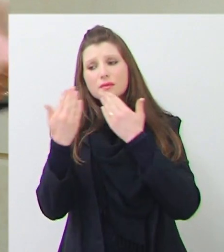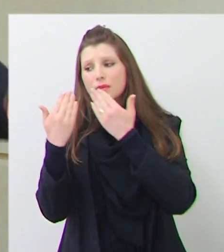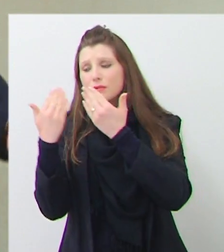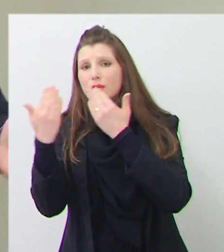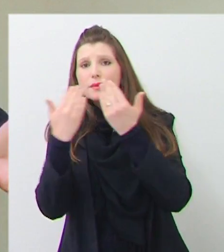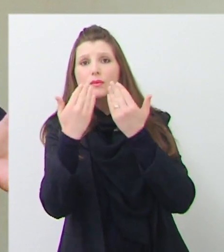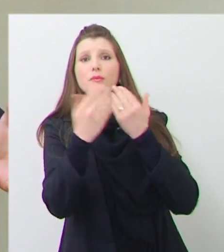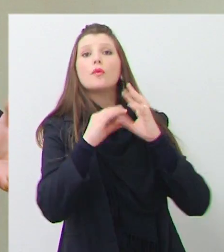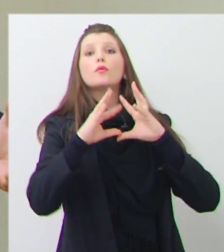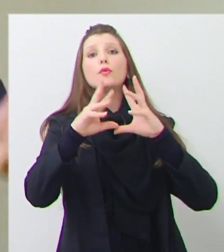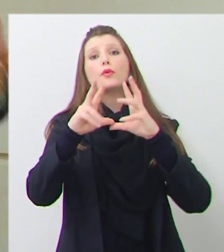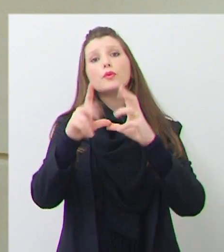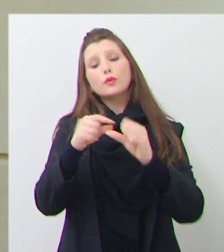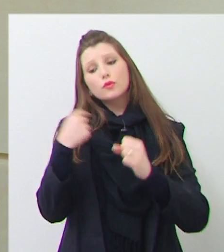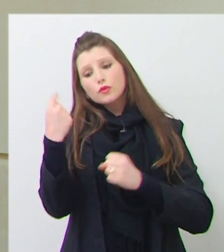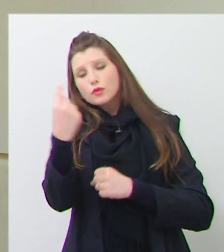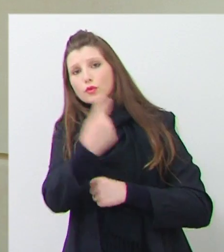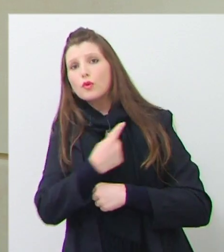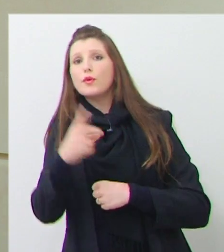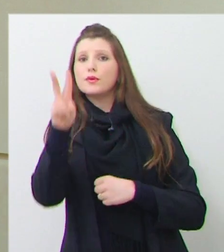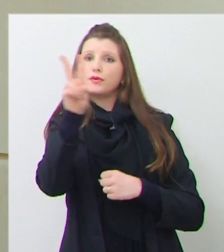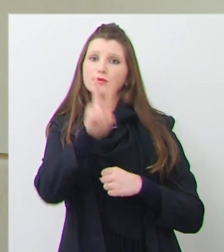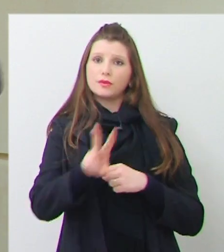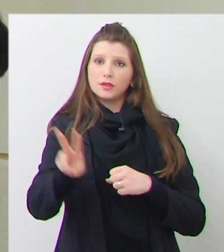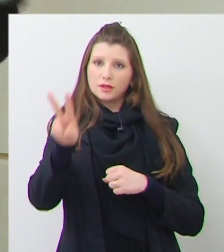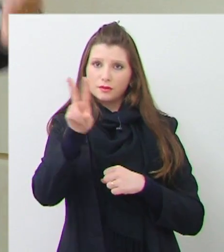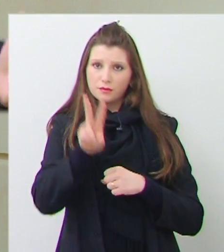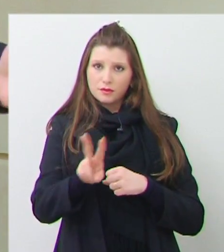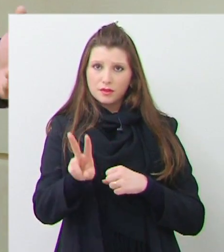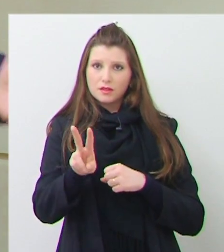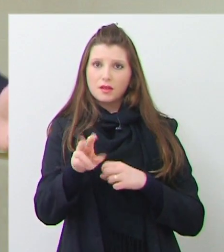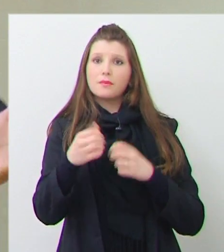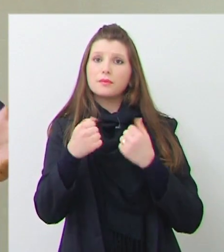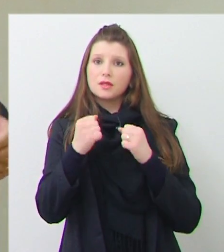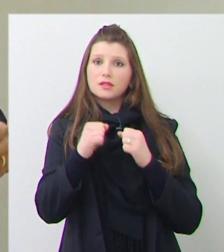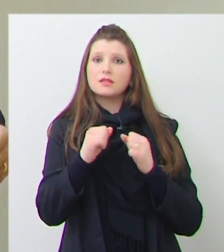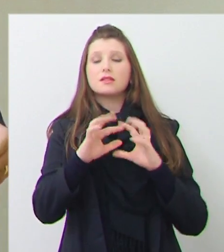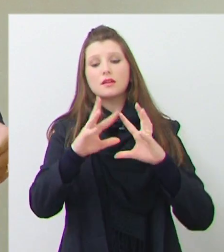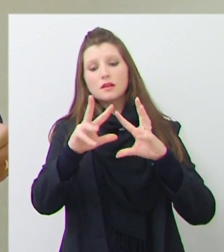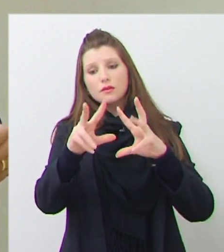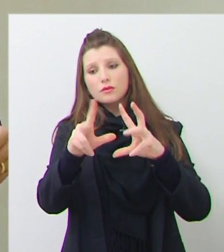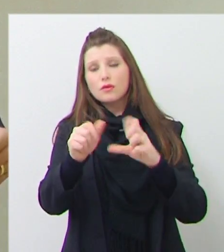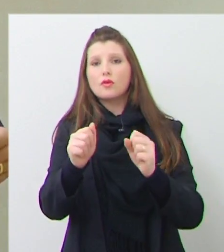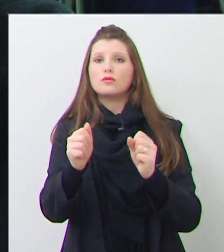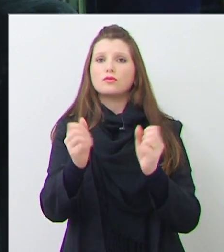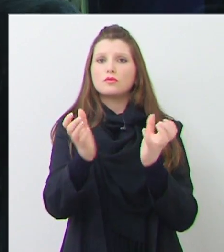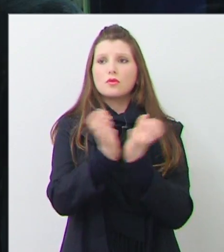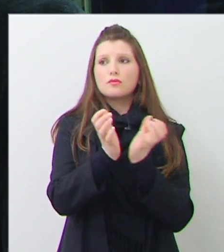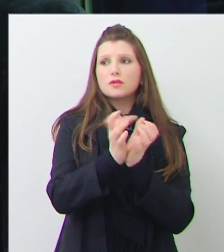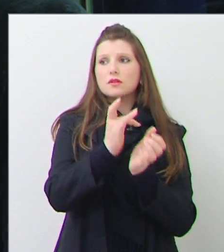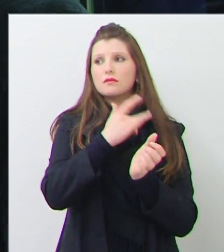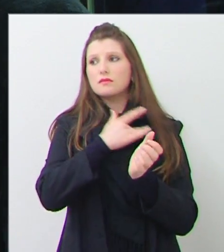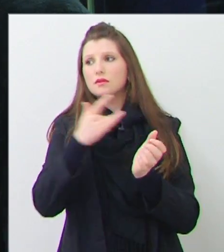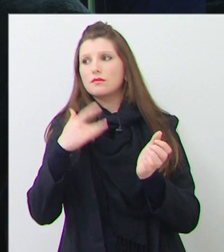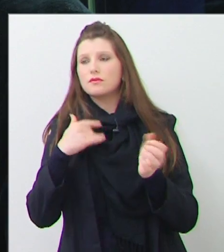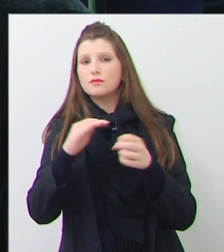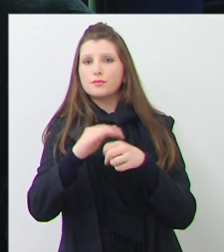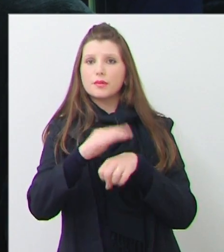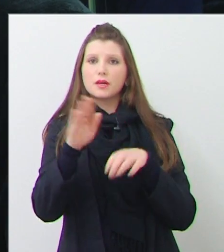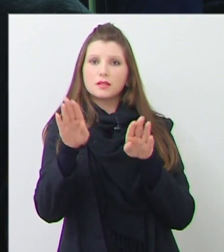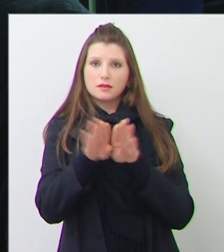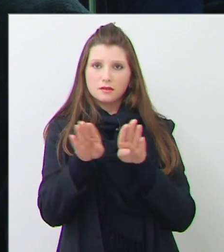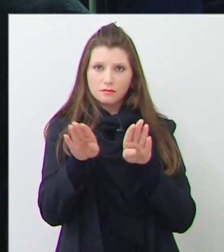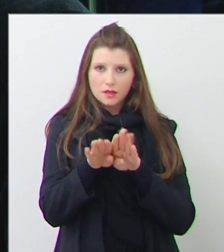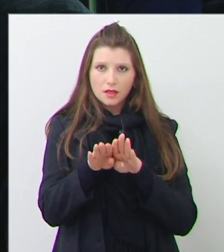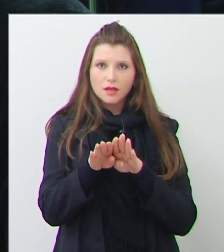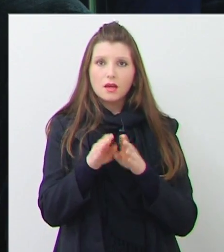por todos nós, vereadores dessa casa, no nosso caso, estender o convite a todos que não participam da Comissão de Saúde, porque o reflexo vai